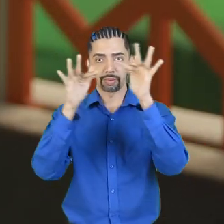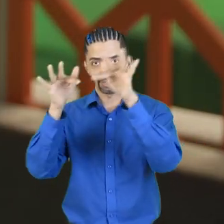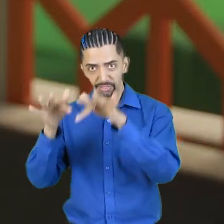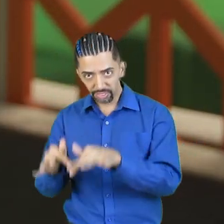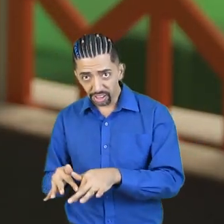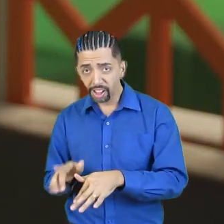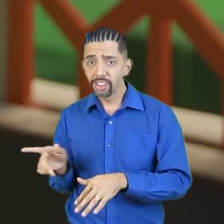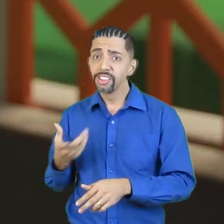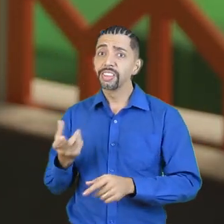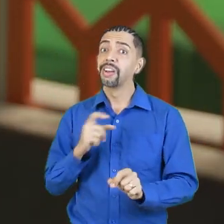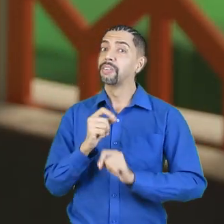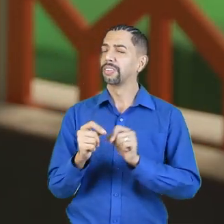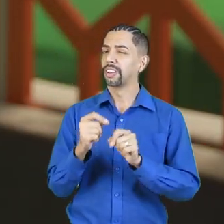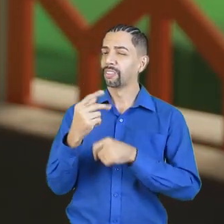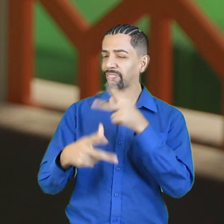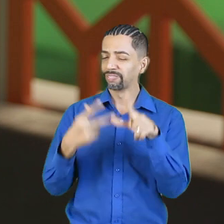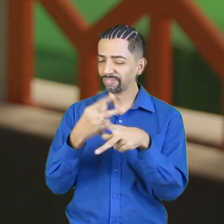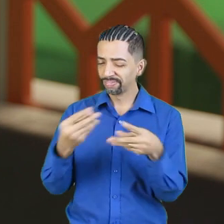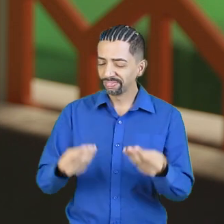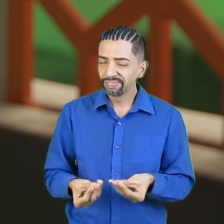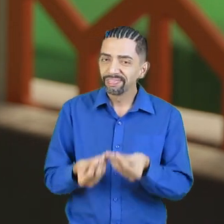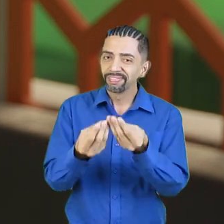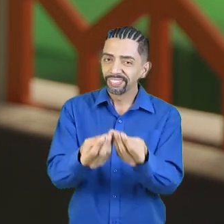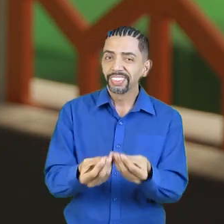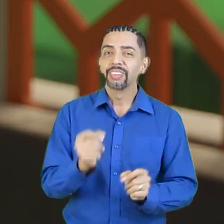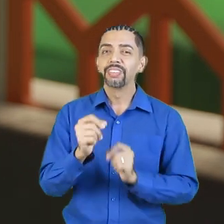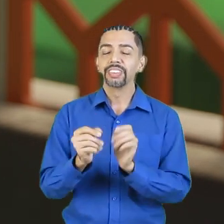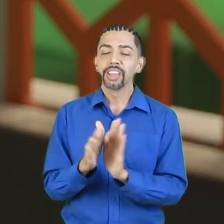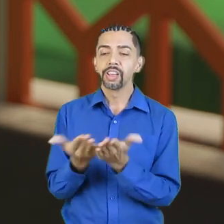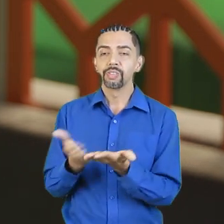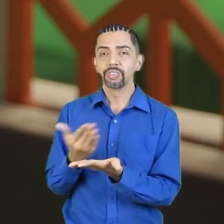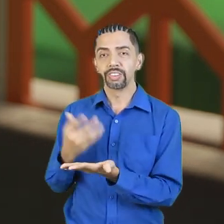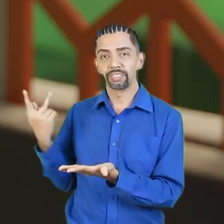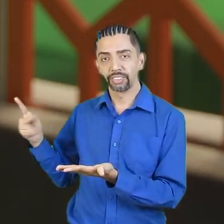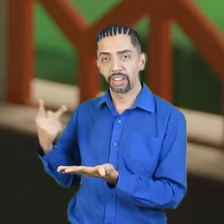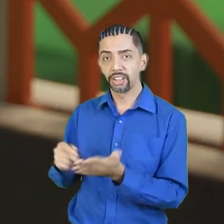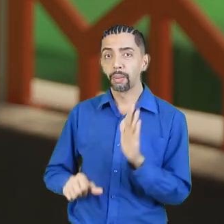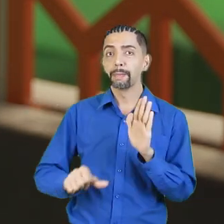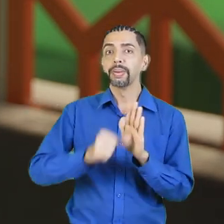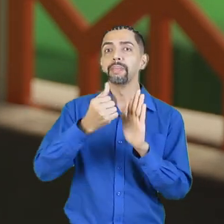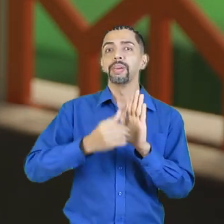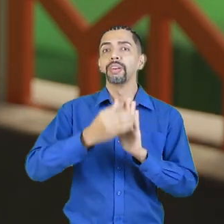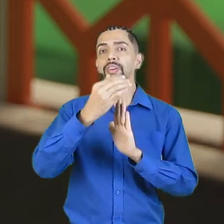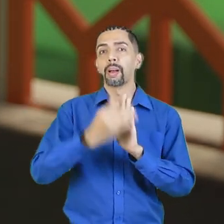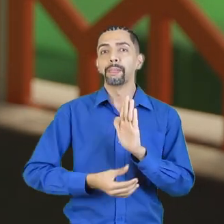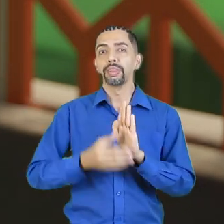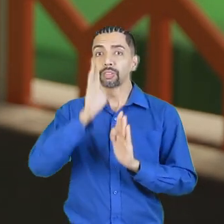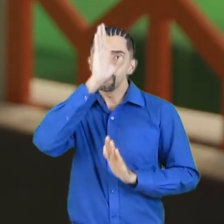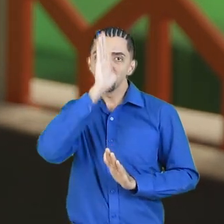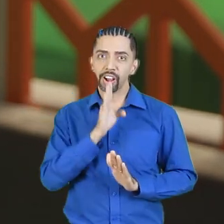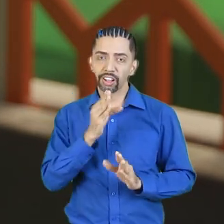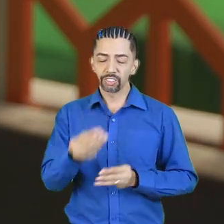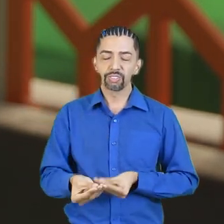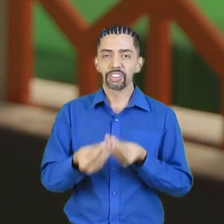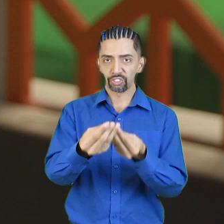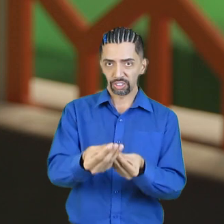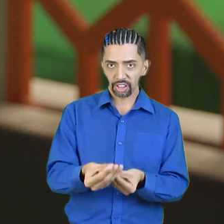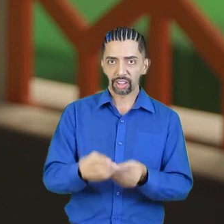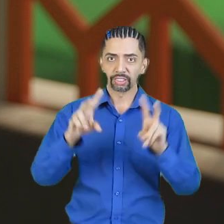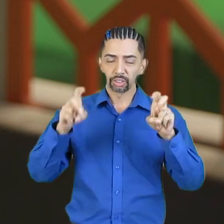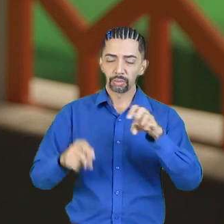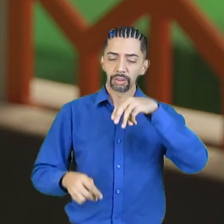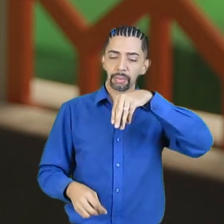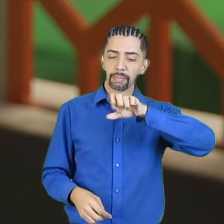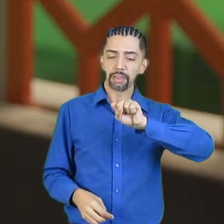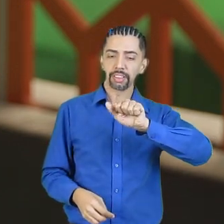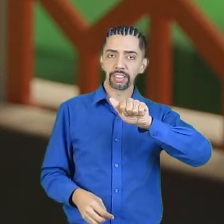essas orientações, quero aqui presentear você com o primeiro capítulo do livro Mesada Não É Só Dinheiro. São 8 tipos